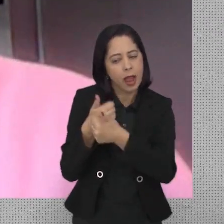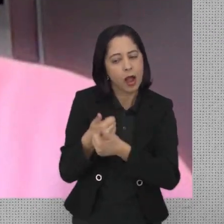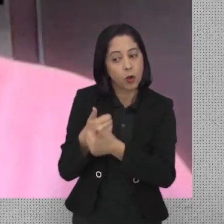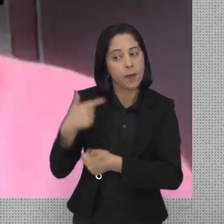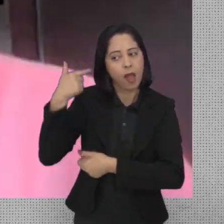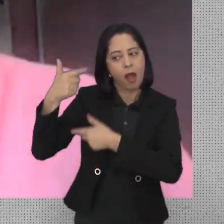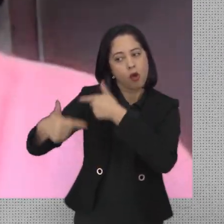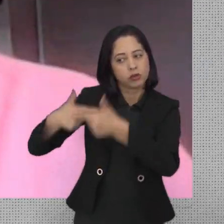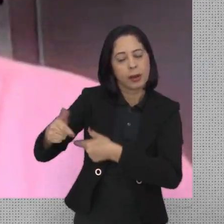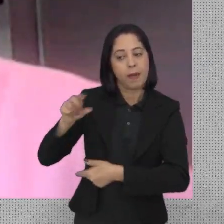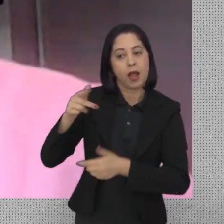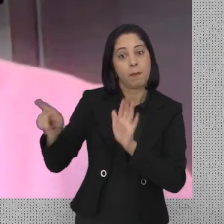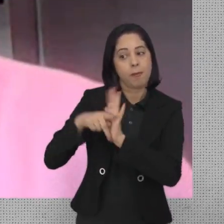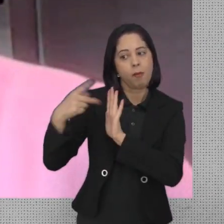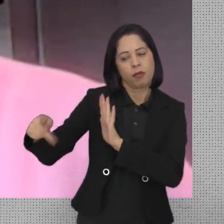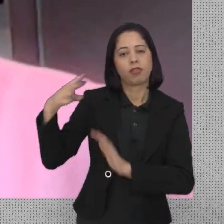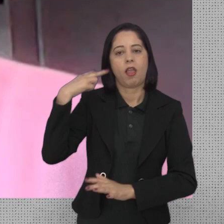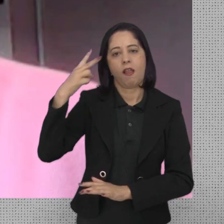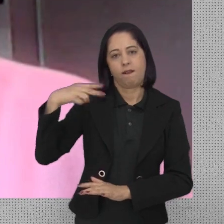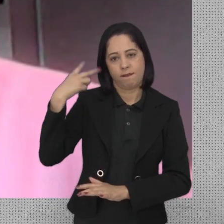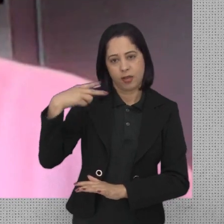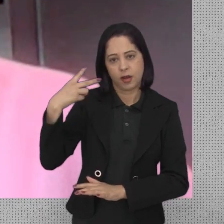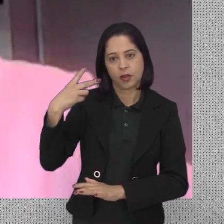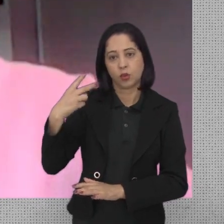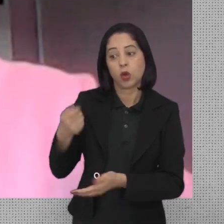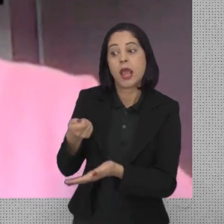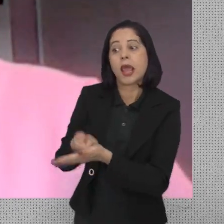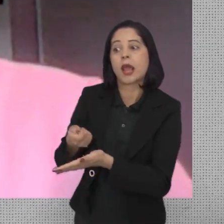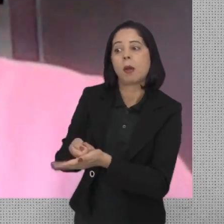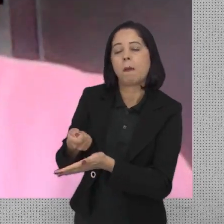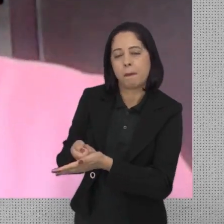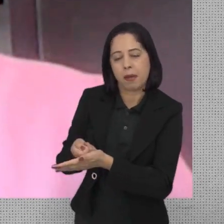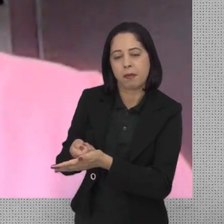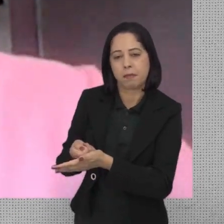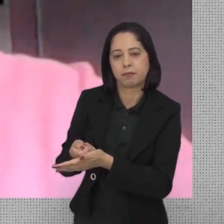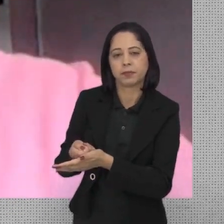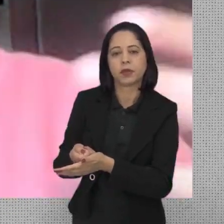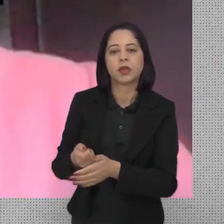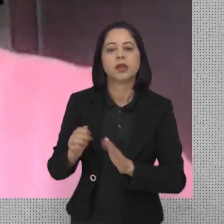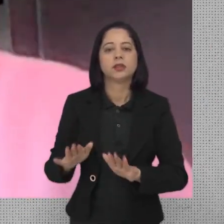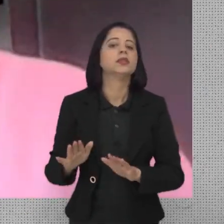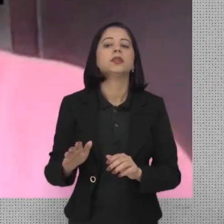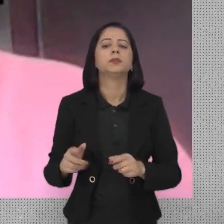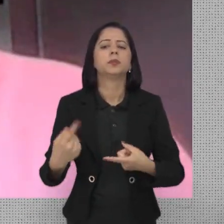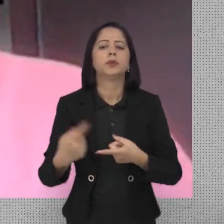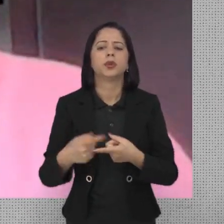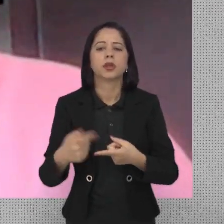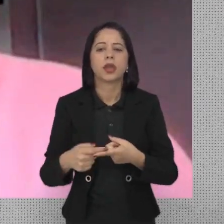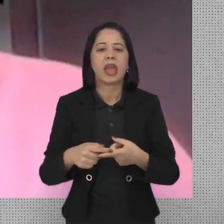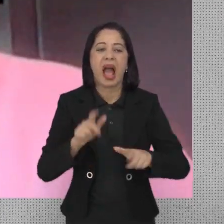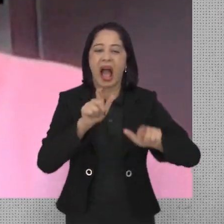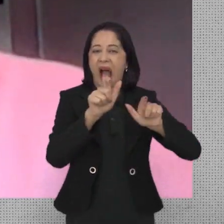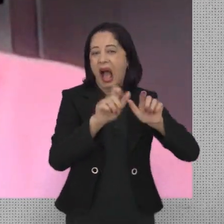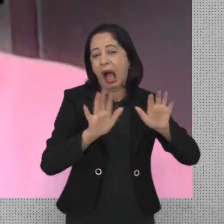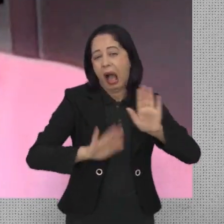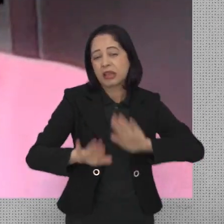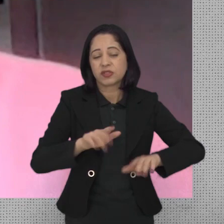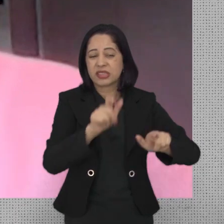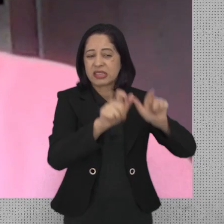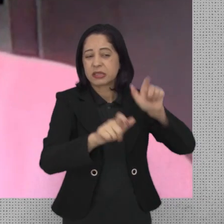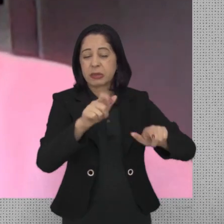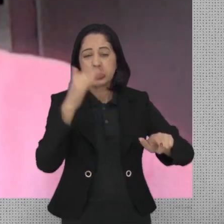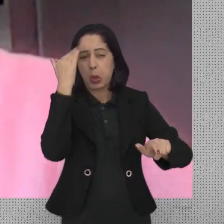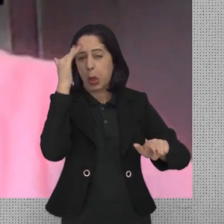está fazendo, que vai cobrar a execução daquele serviço. São temas que não são de fácil compreensão,